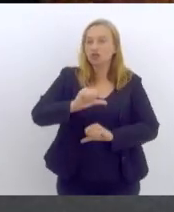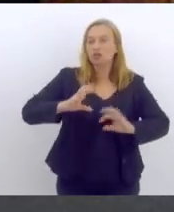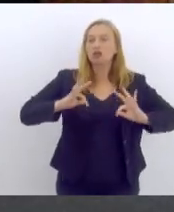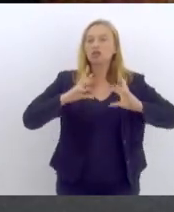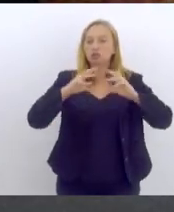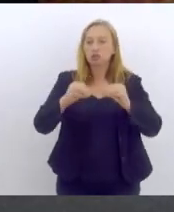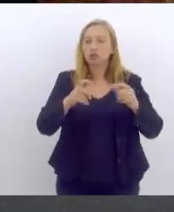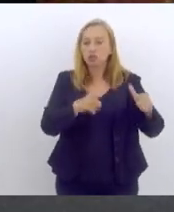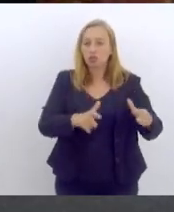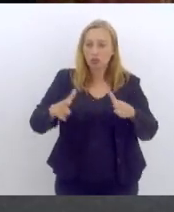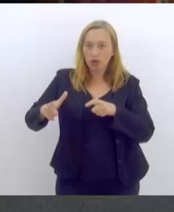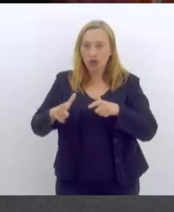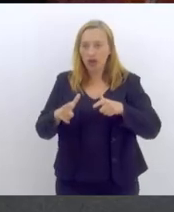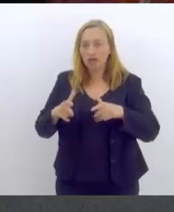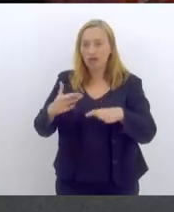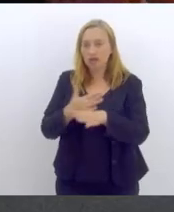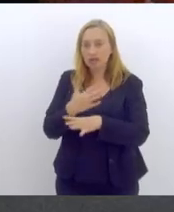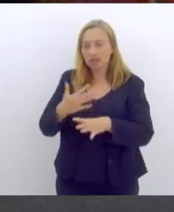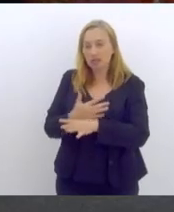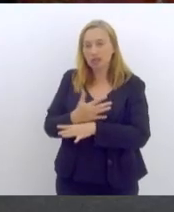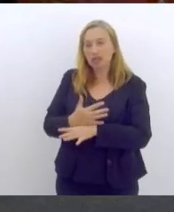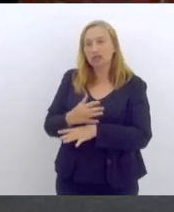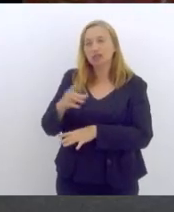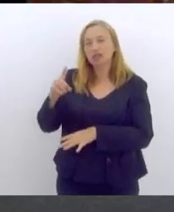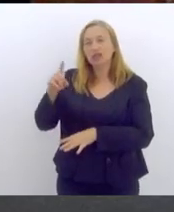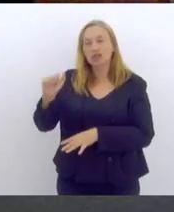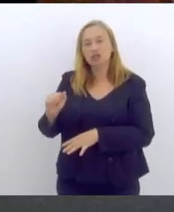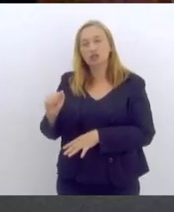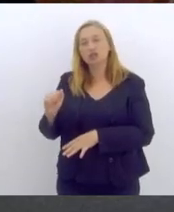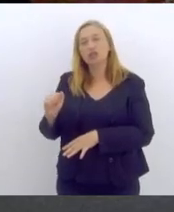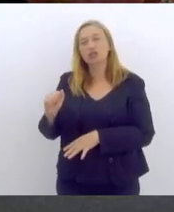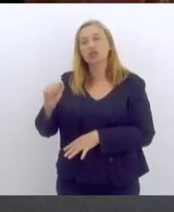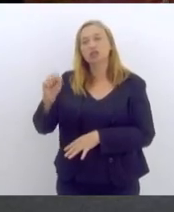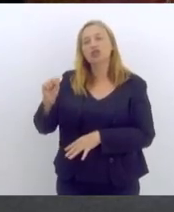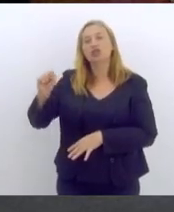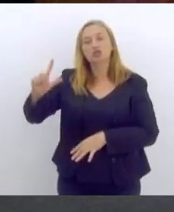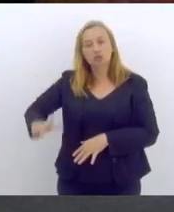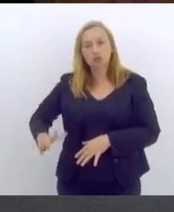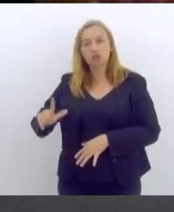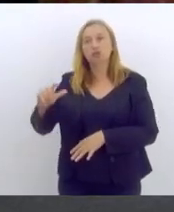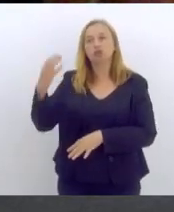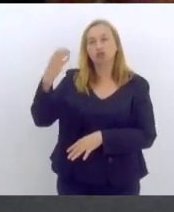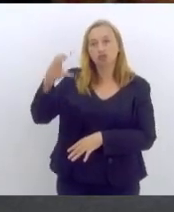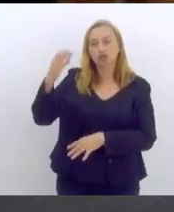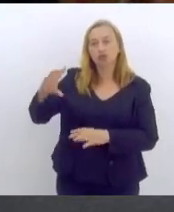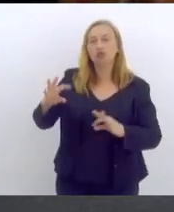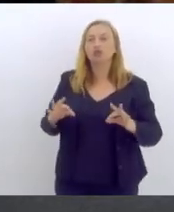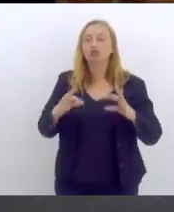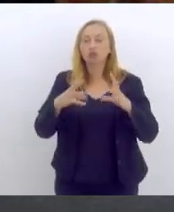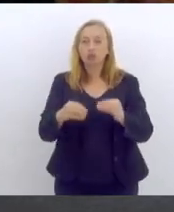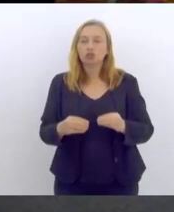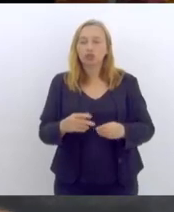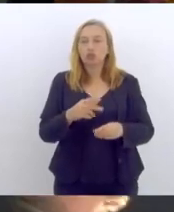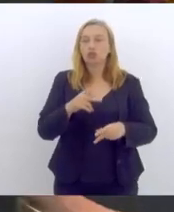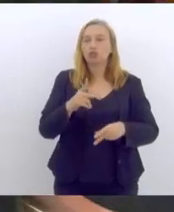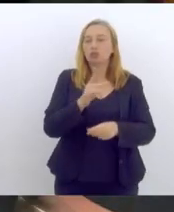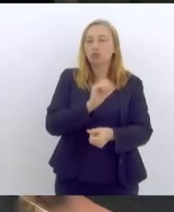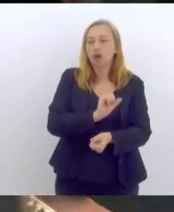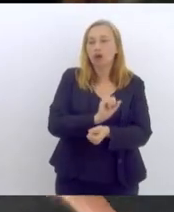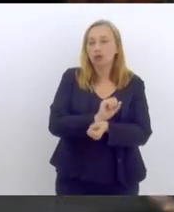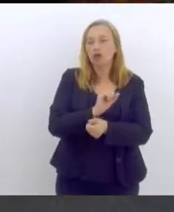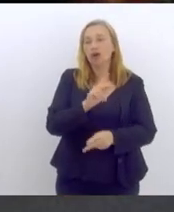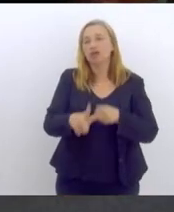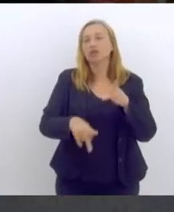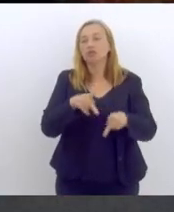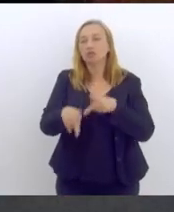espaço urbano da Zona Sul de Niterói, vai trazer aquilo que a população tanto espera em termos de esporte, lazer